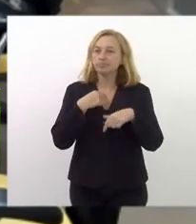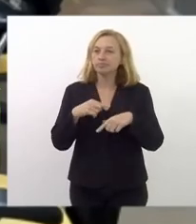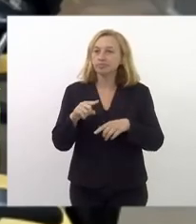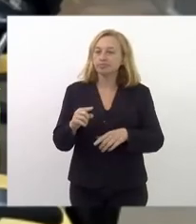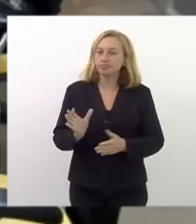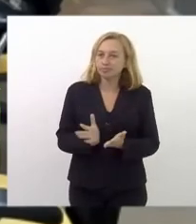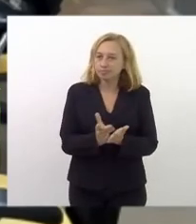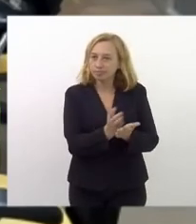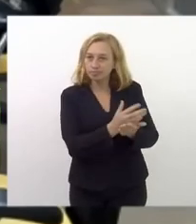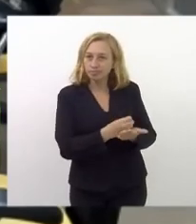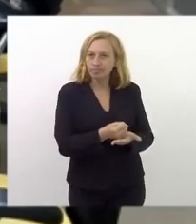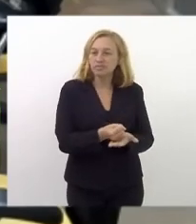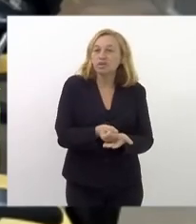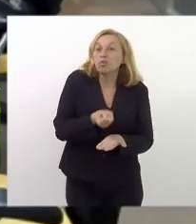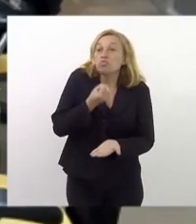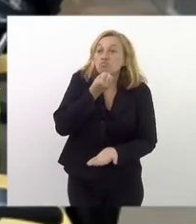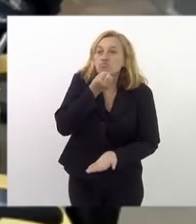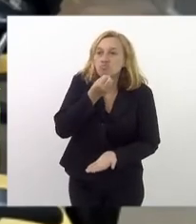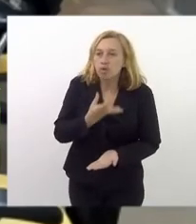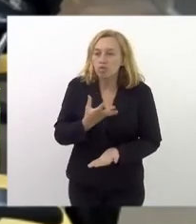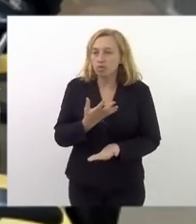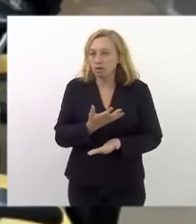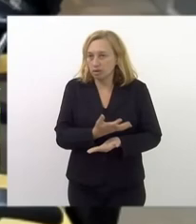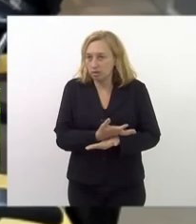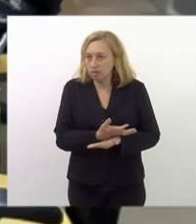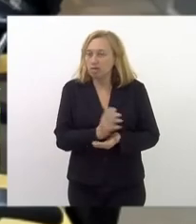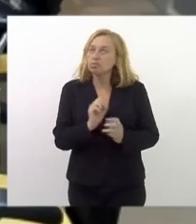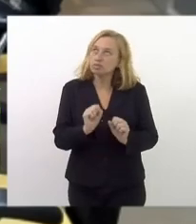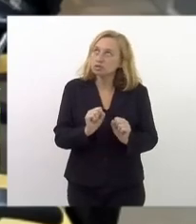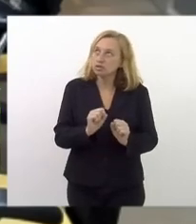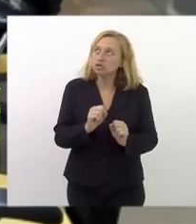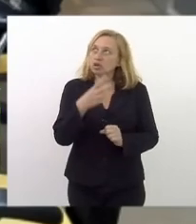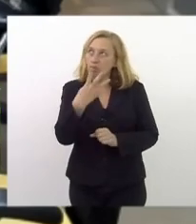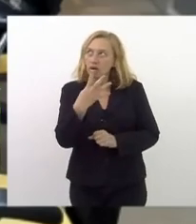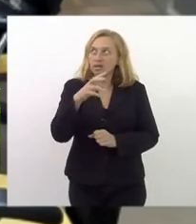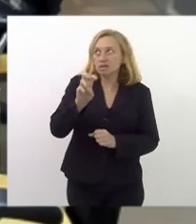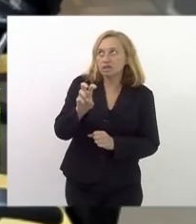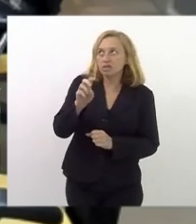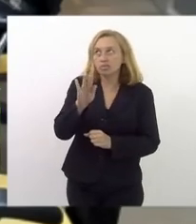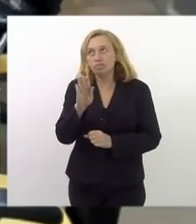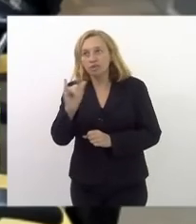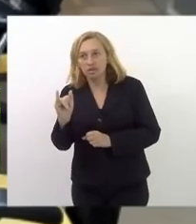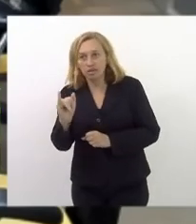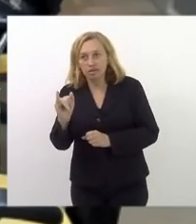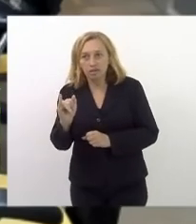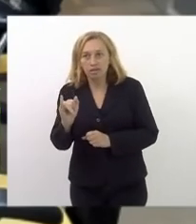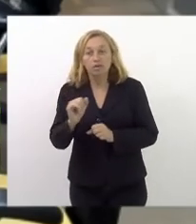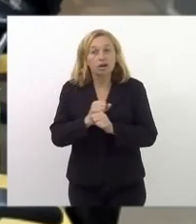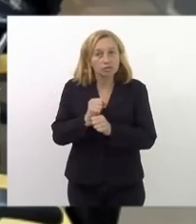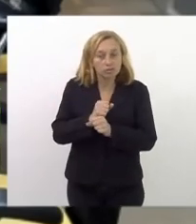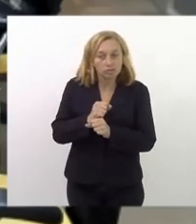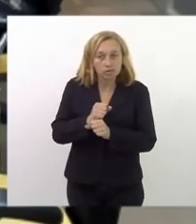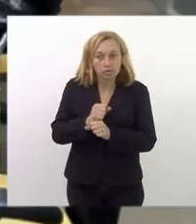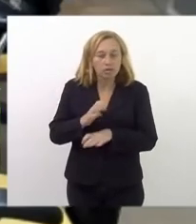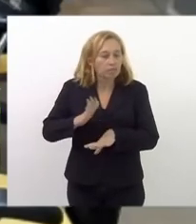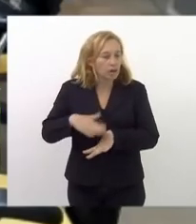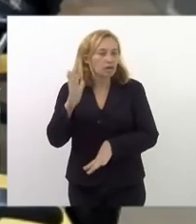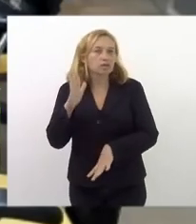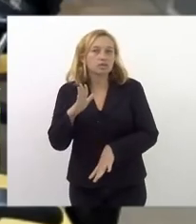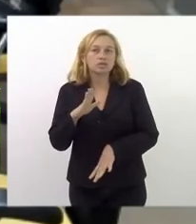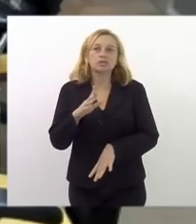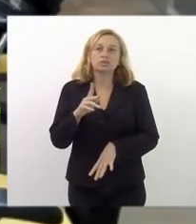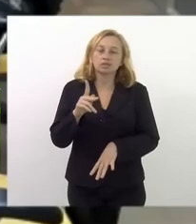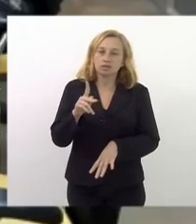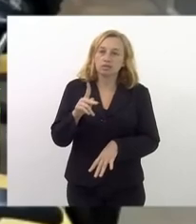arrecadação bem significativa, poderia gerar em torno de 4 a 5 bi ano a mais de